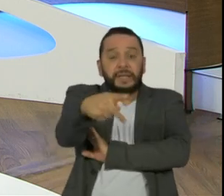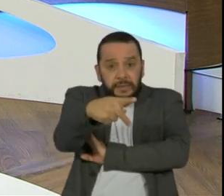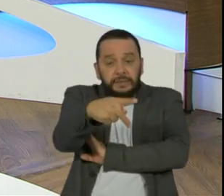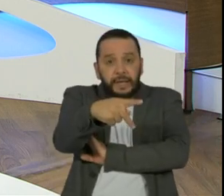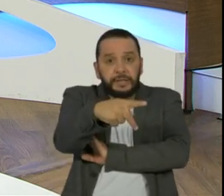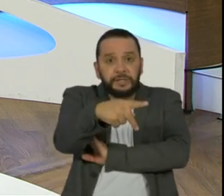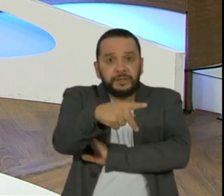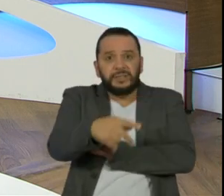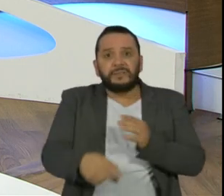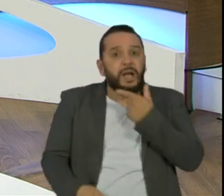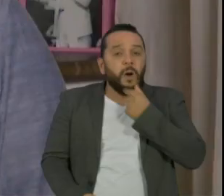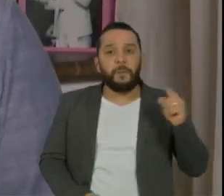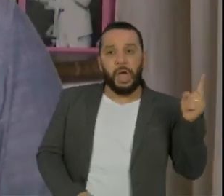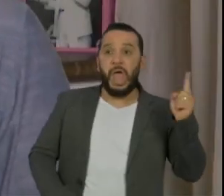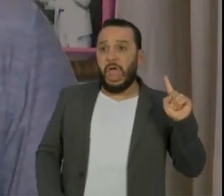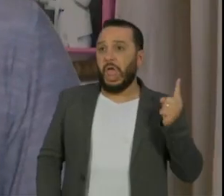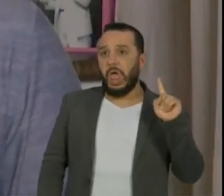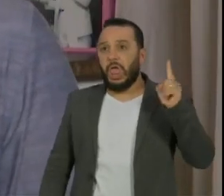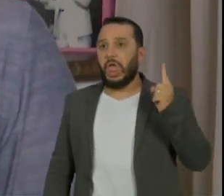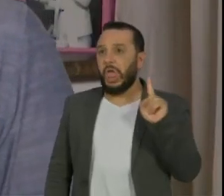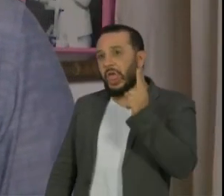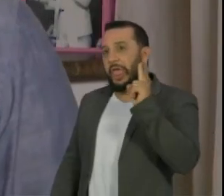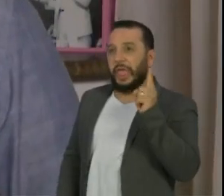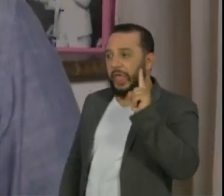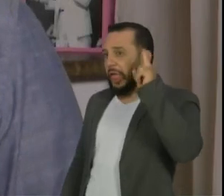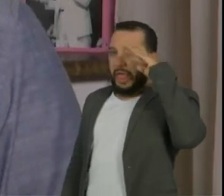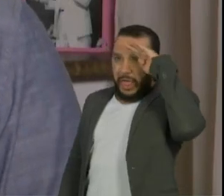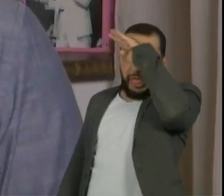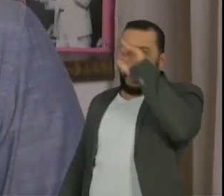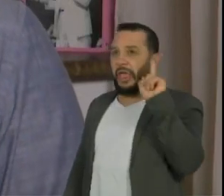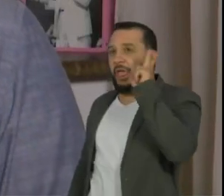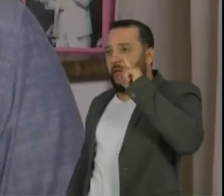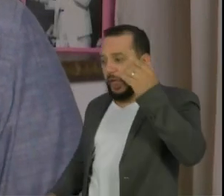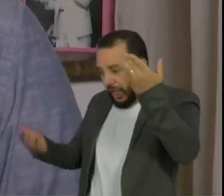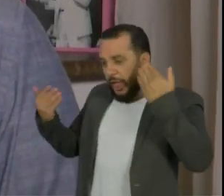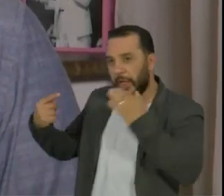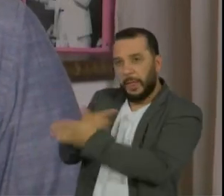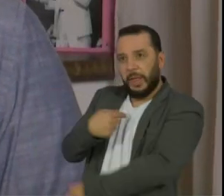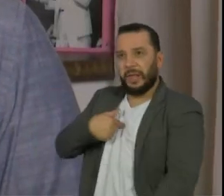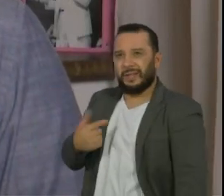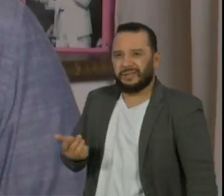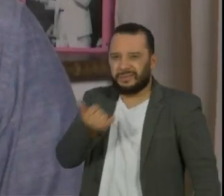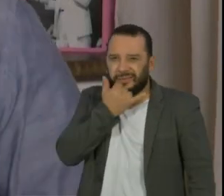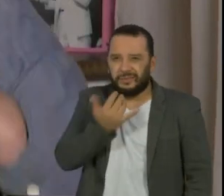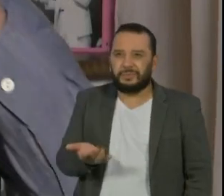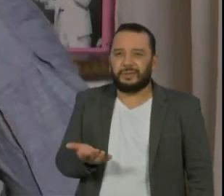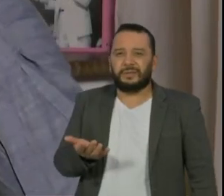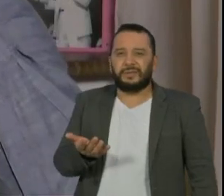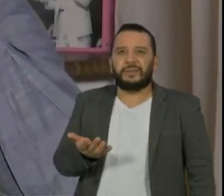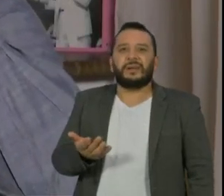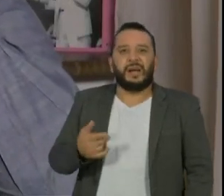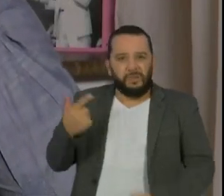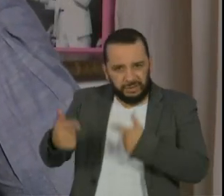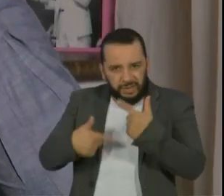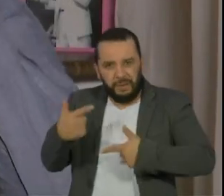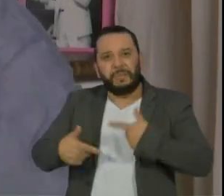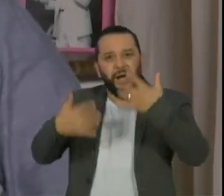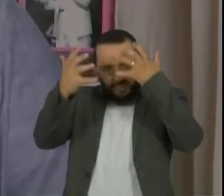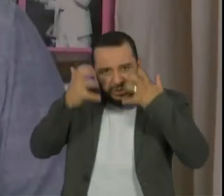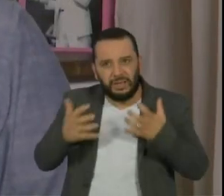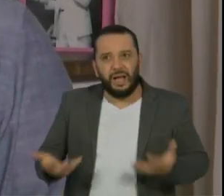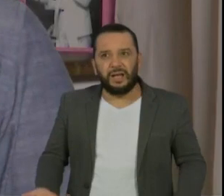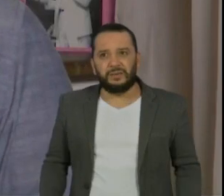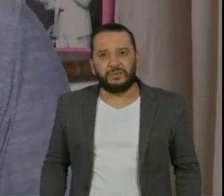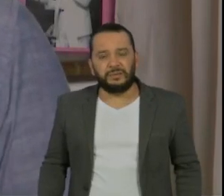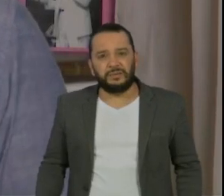depoimento sério, um posicionamento. Era o dia do PIB, né? Recebemos uma brincadeira. Uhum. Isso, exatamente. Era um dia que nós